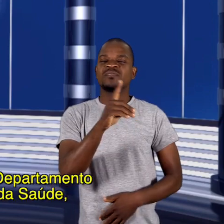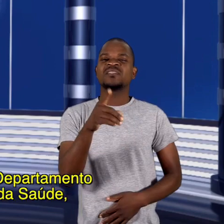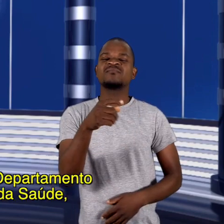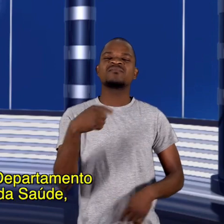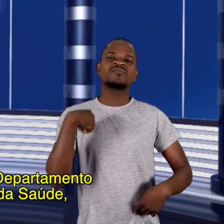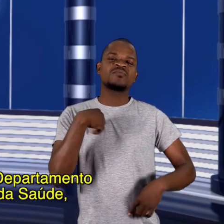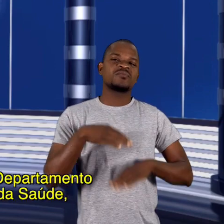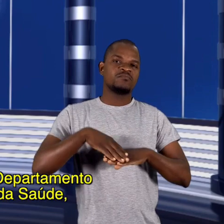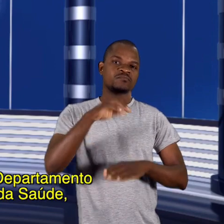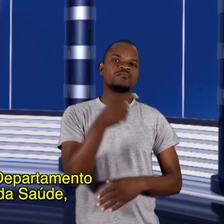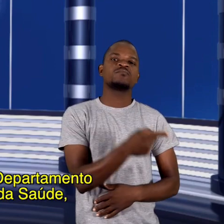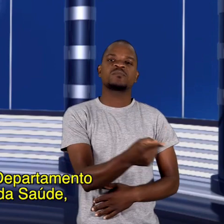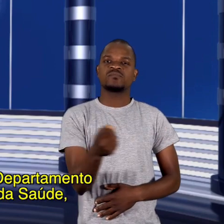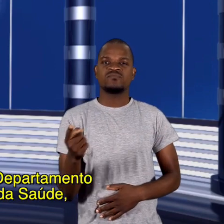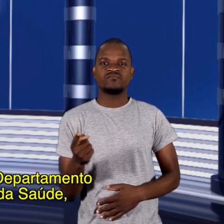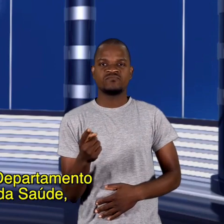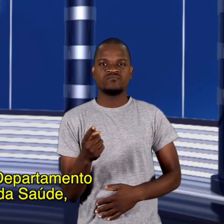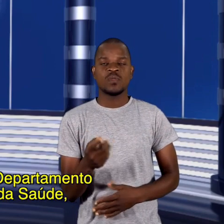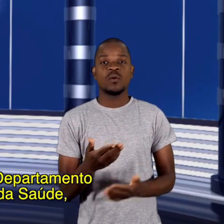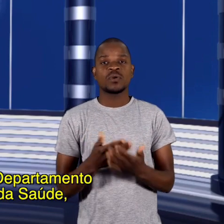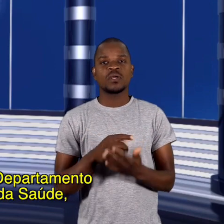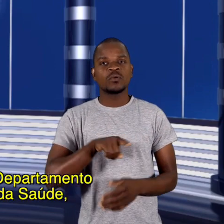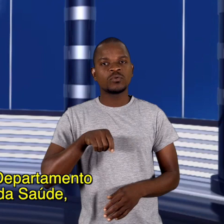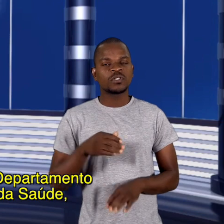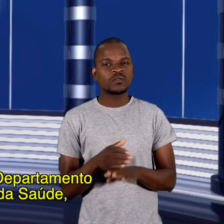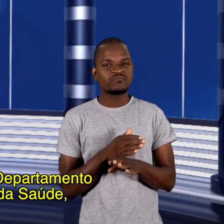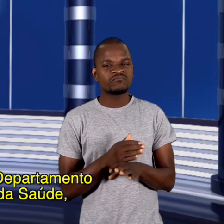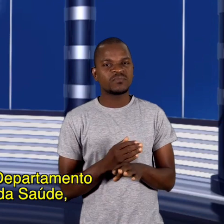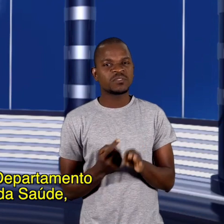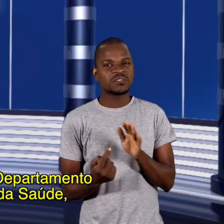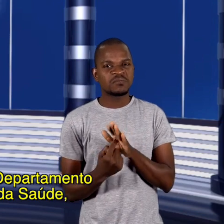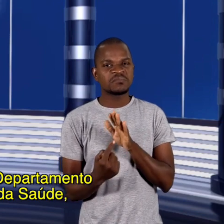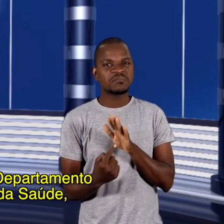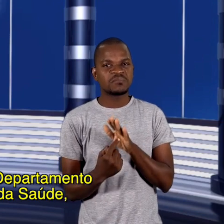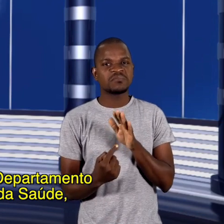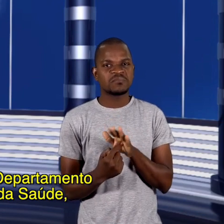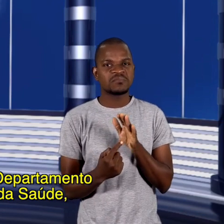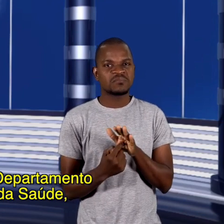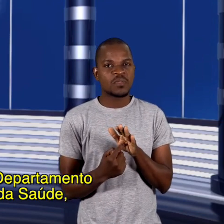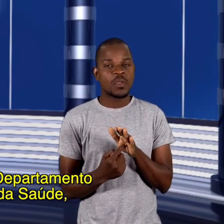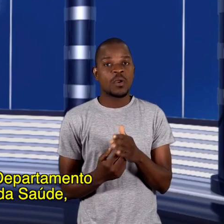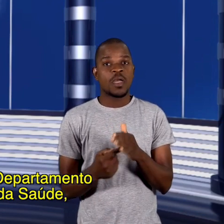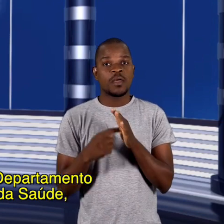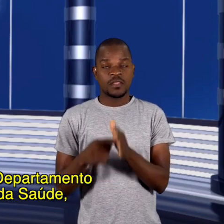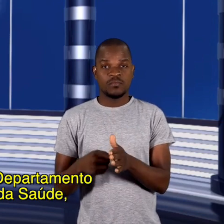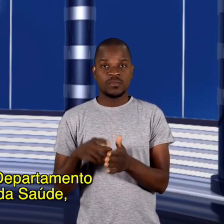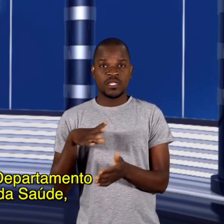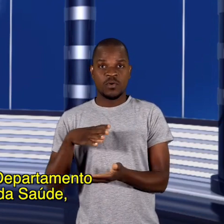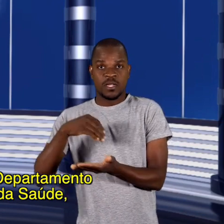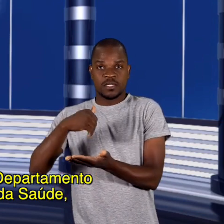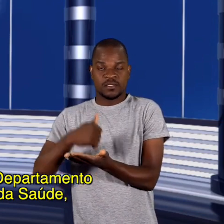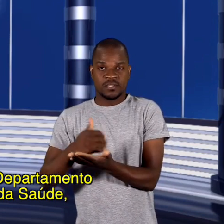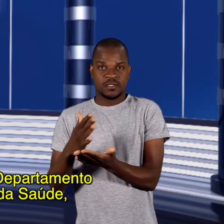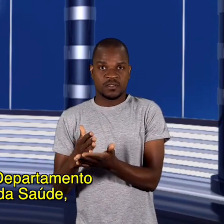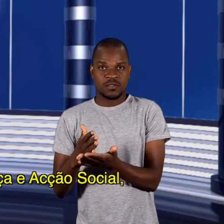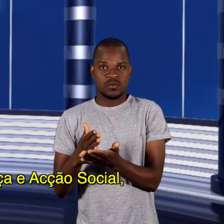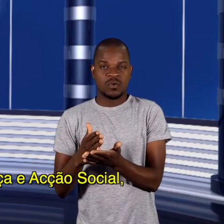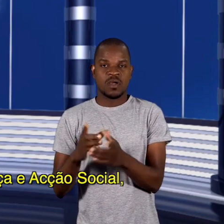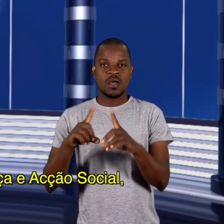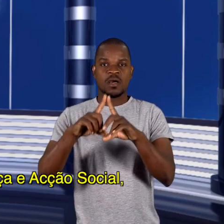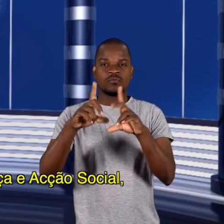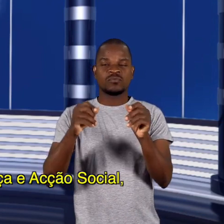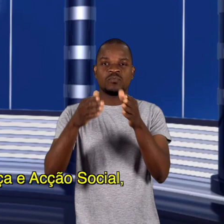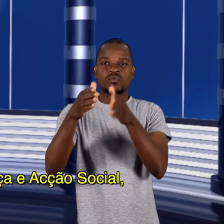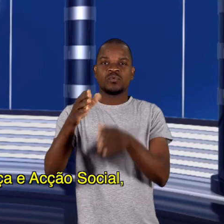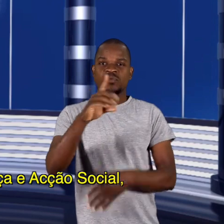por exemplo o departamento da pessoa com deficiência dentro do Ministério de Saúde além de ter